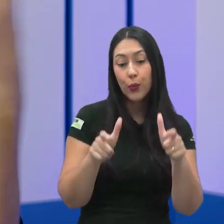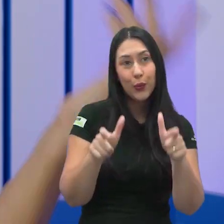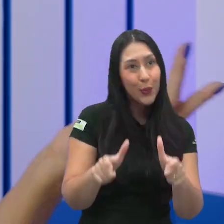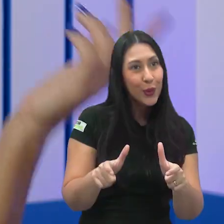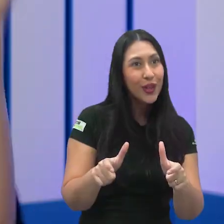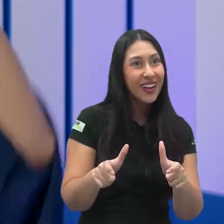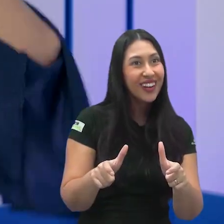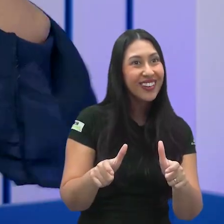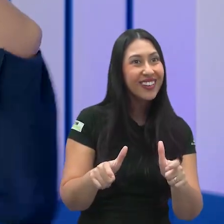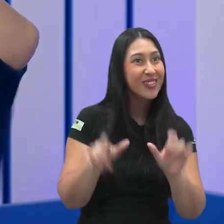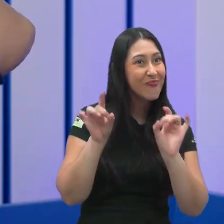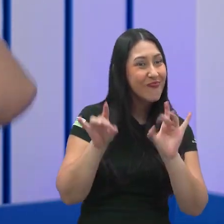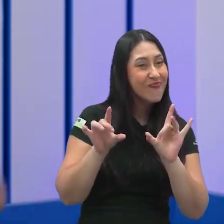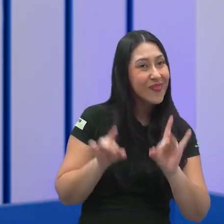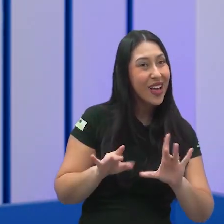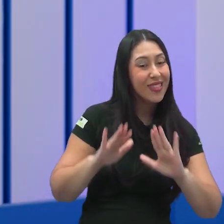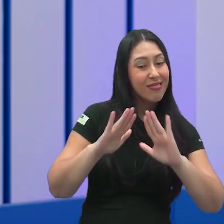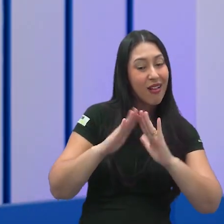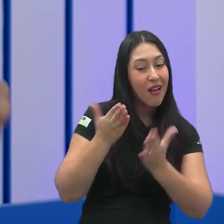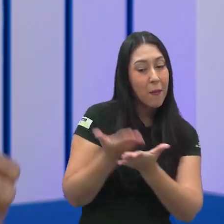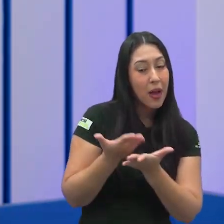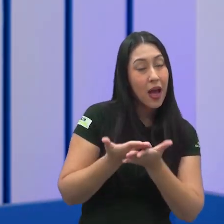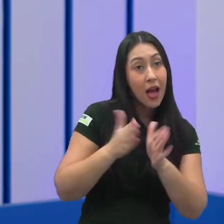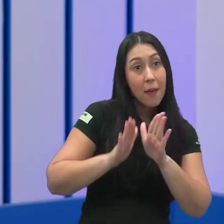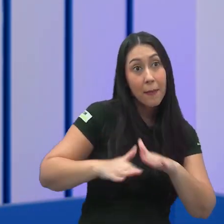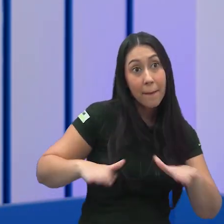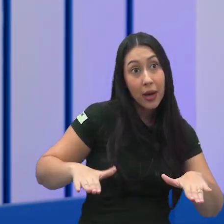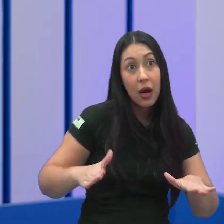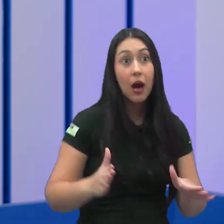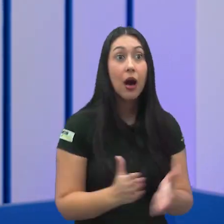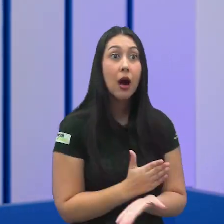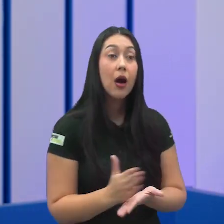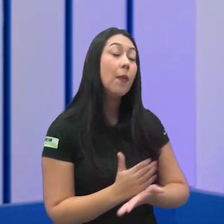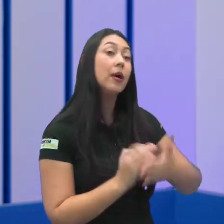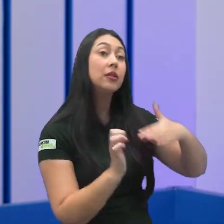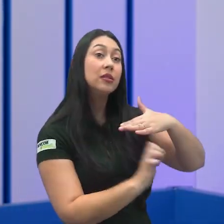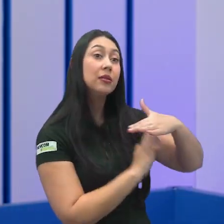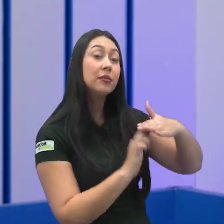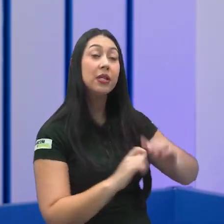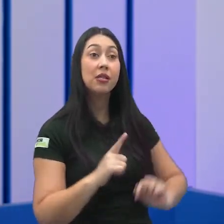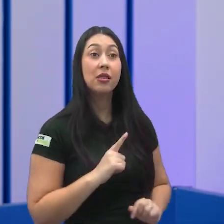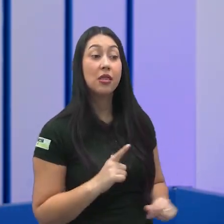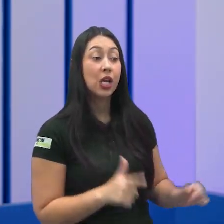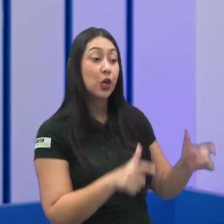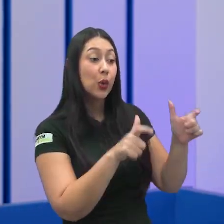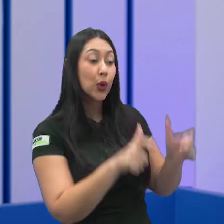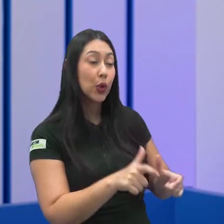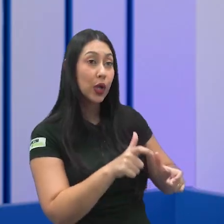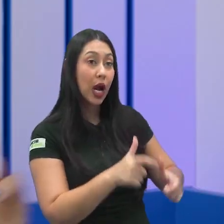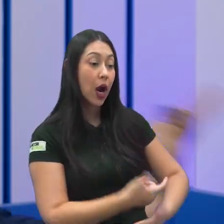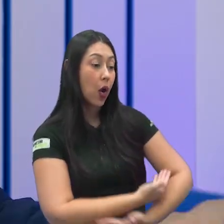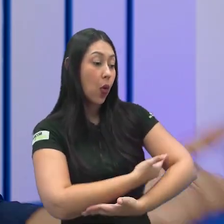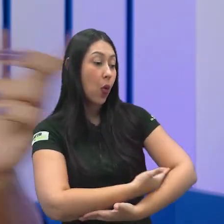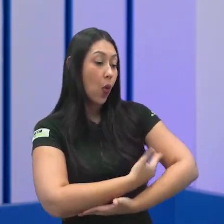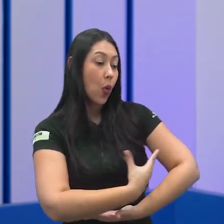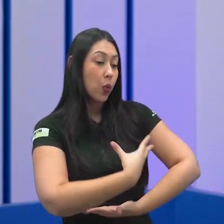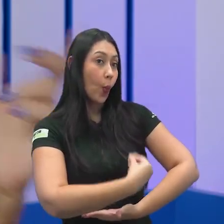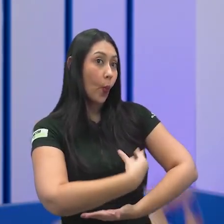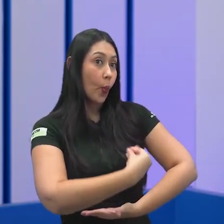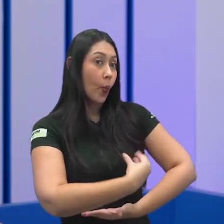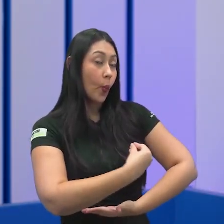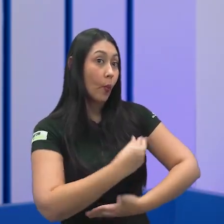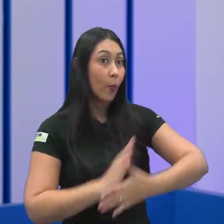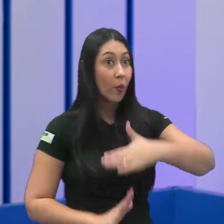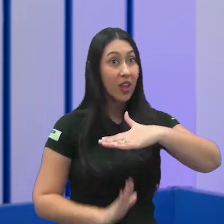alguns espaços com creche, algumas empresas também têm para amamentação até os 2 anos de idade, e tem